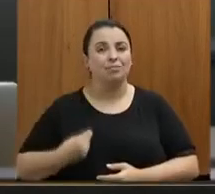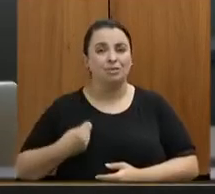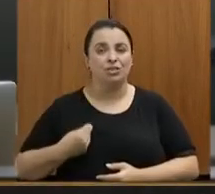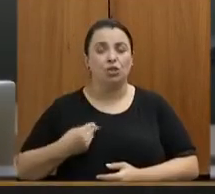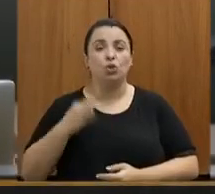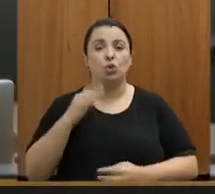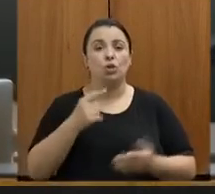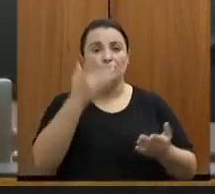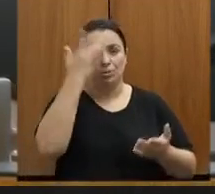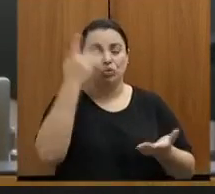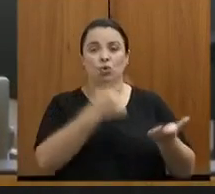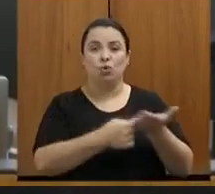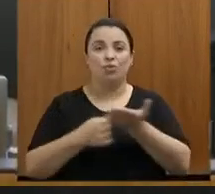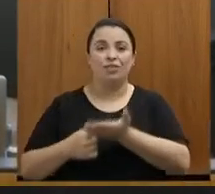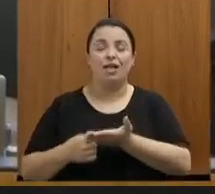do público presente. Determina a lavratura...